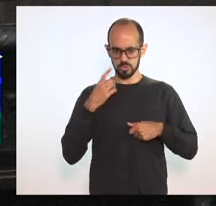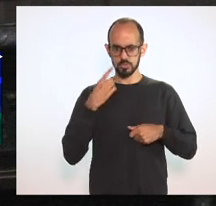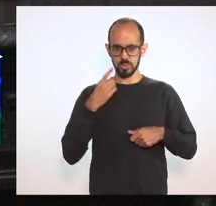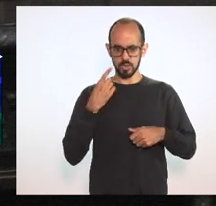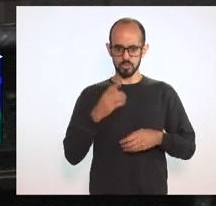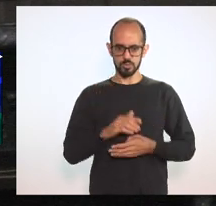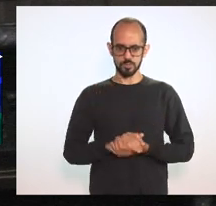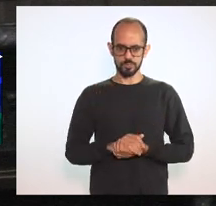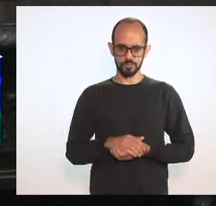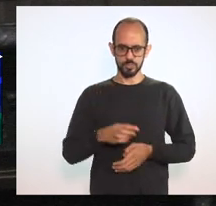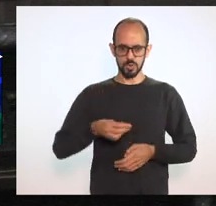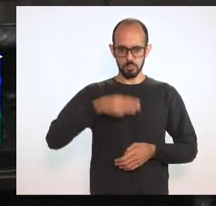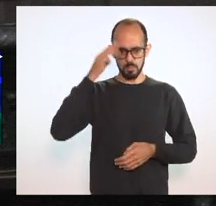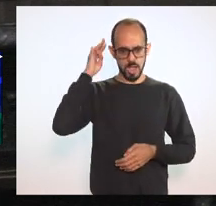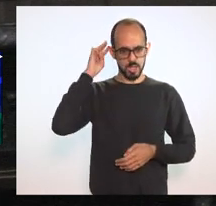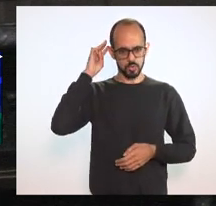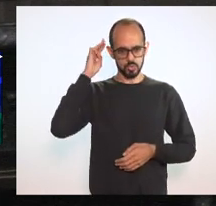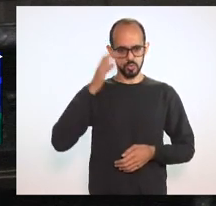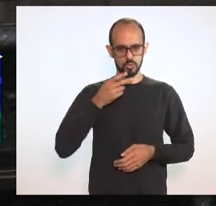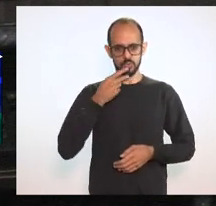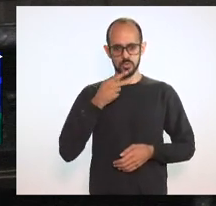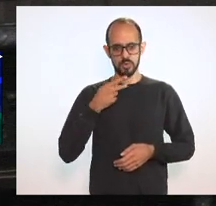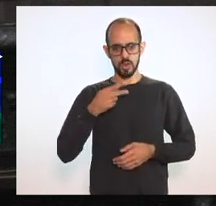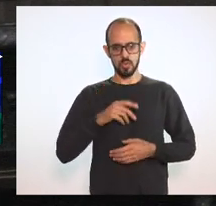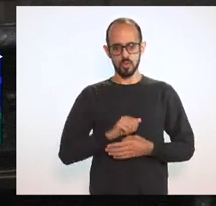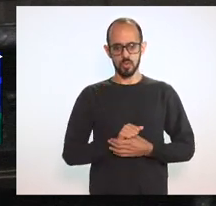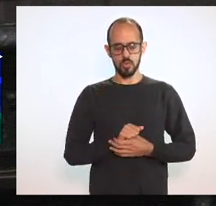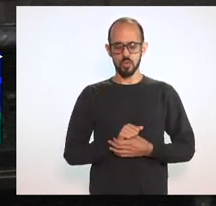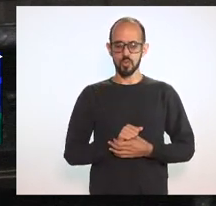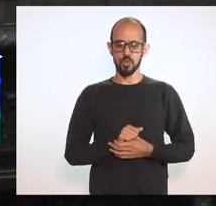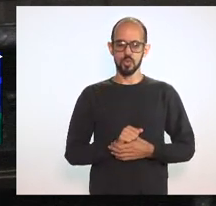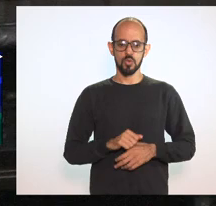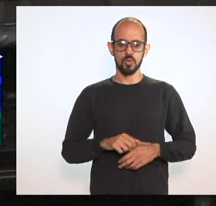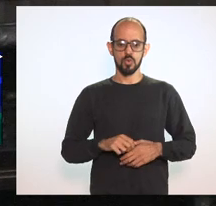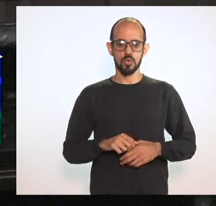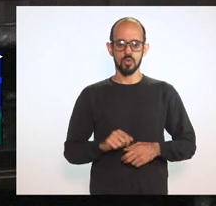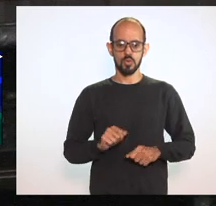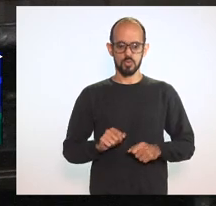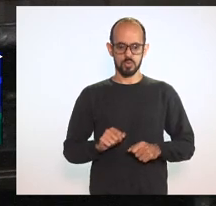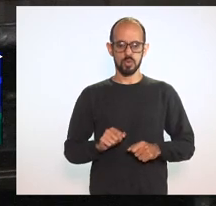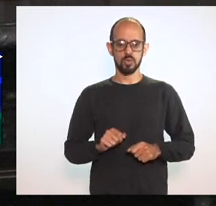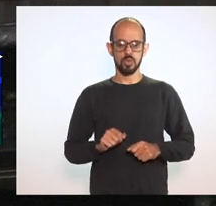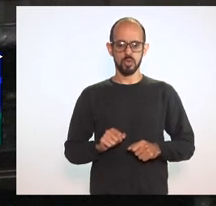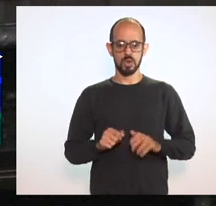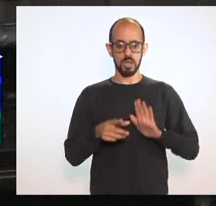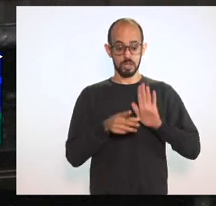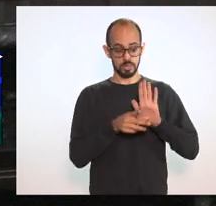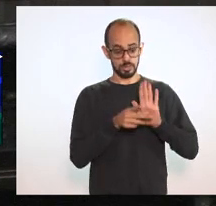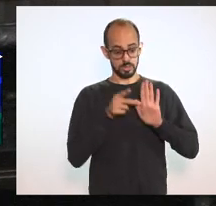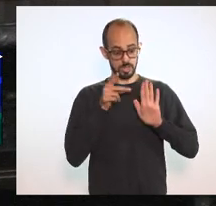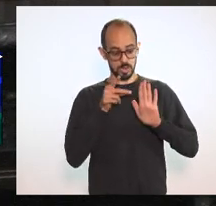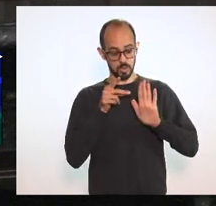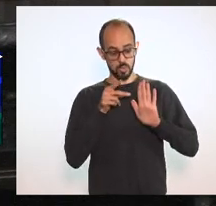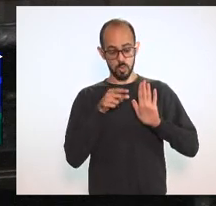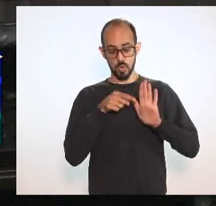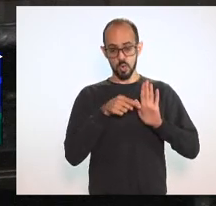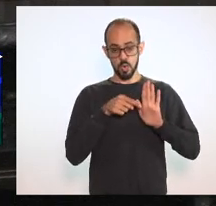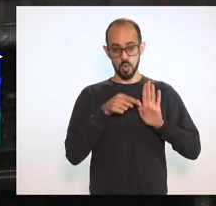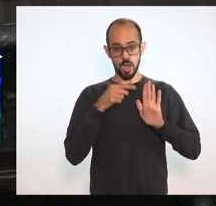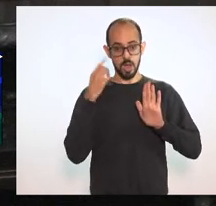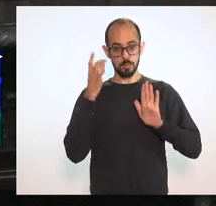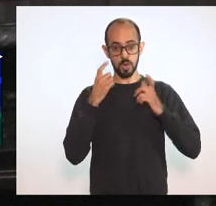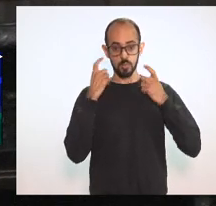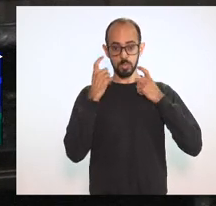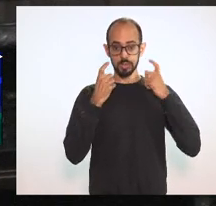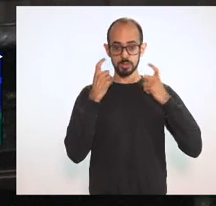o deputado Márcio Pacheco mencionou com em fazer que a preocupação